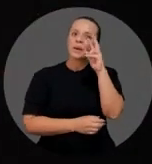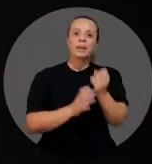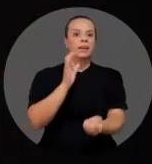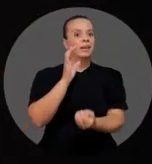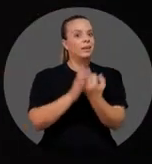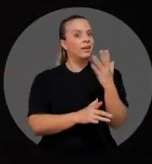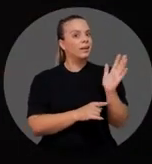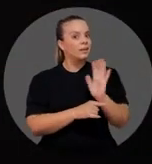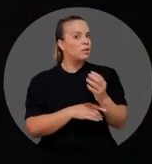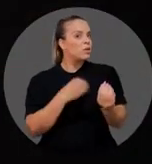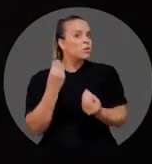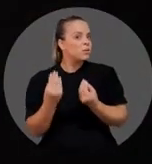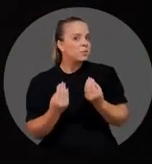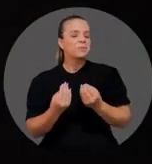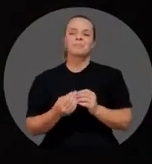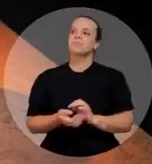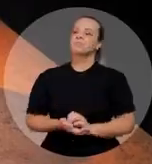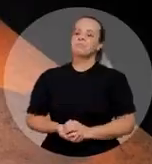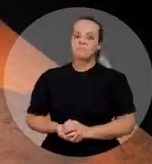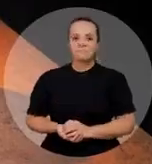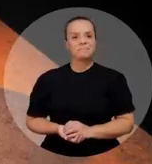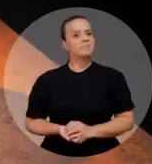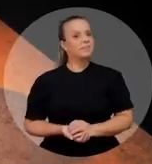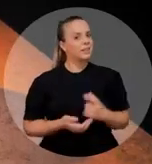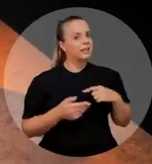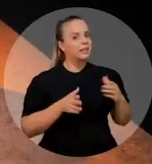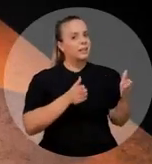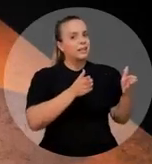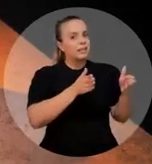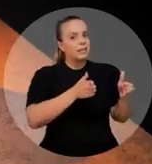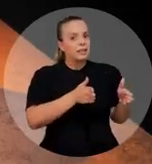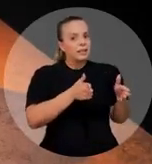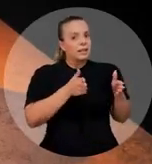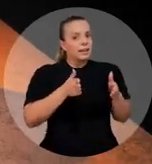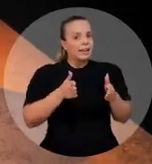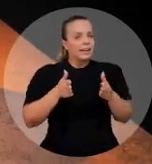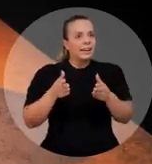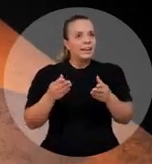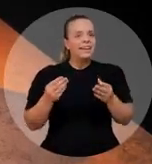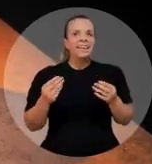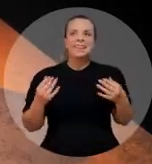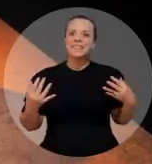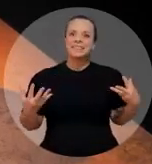pensar essa história e fazer essa história. Cara, foi um processo muito